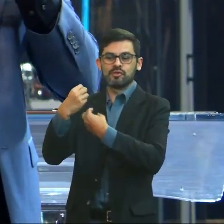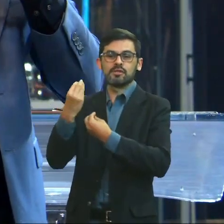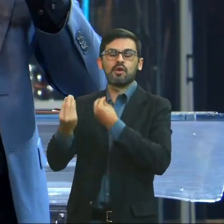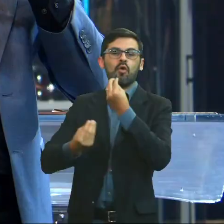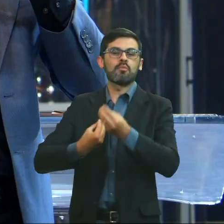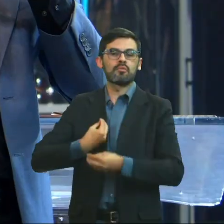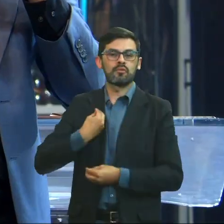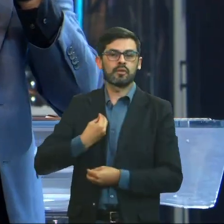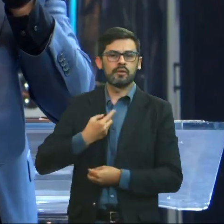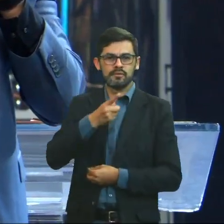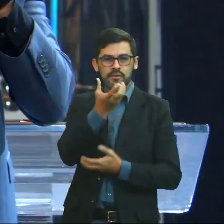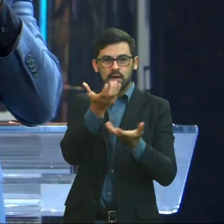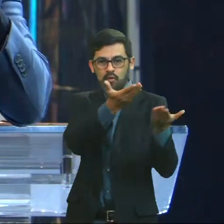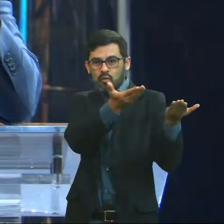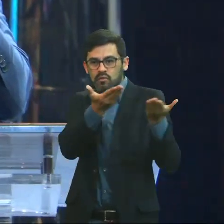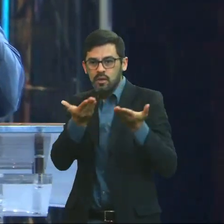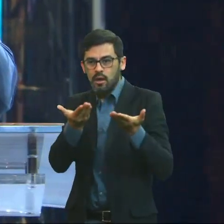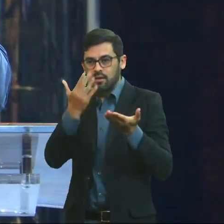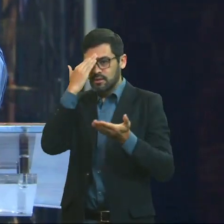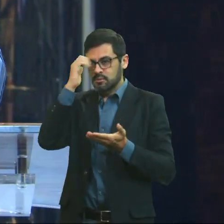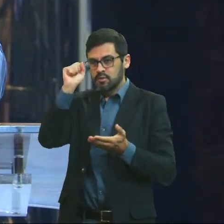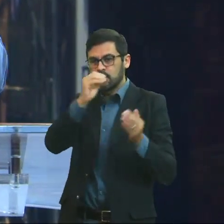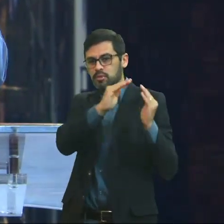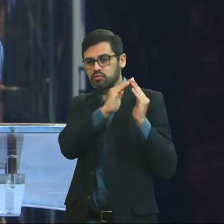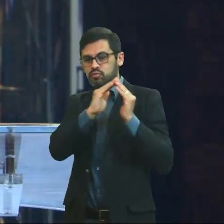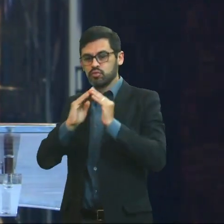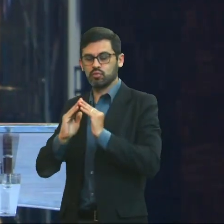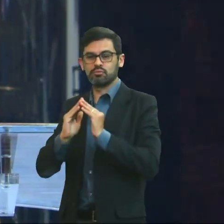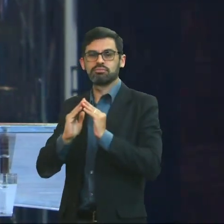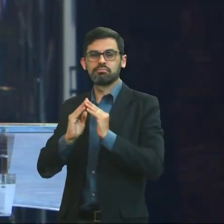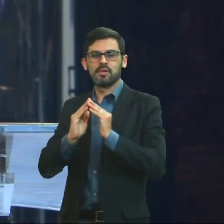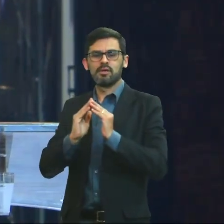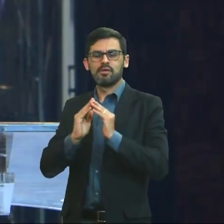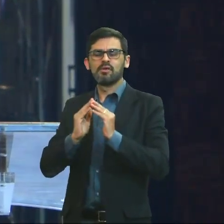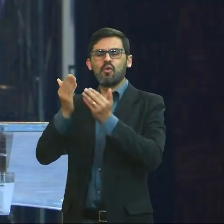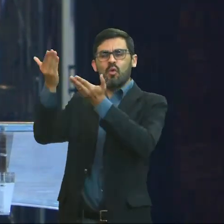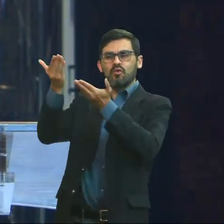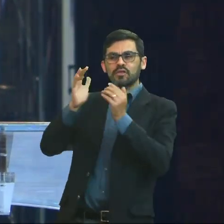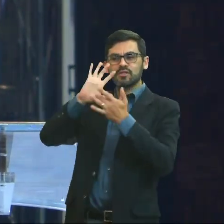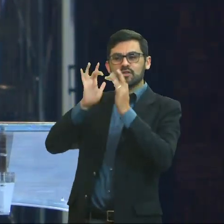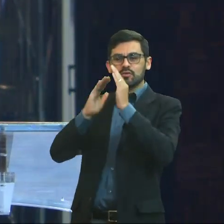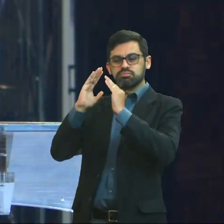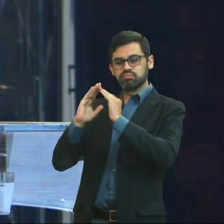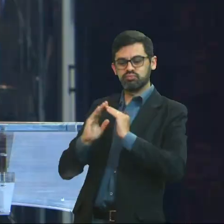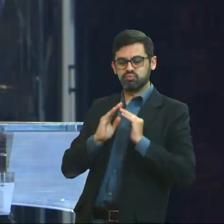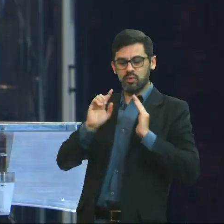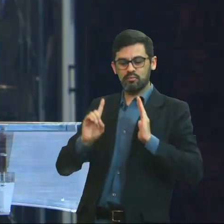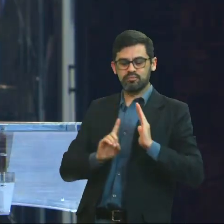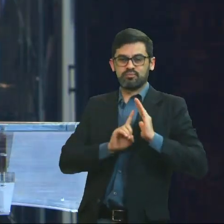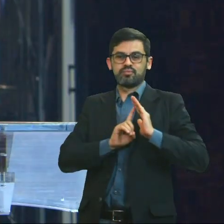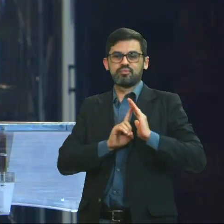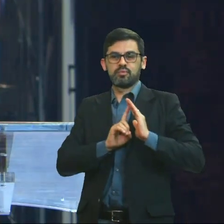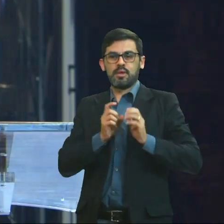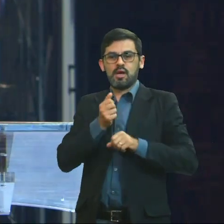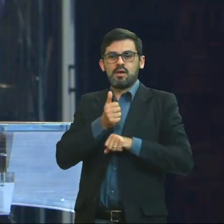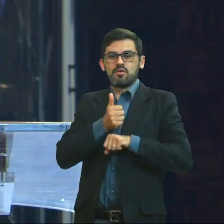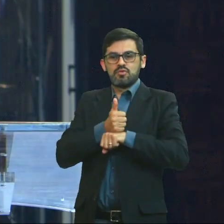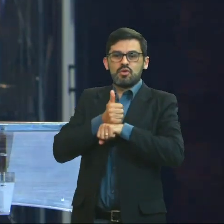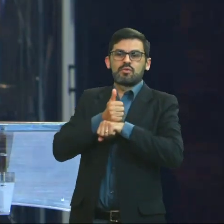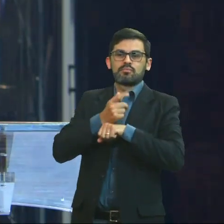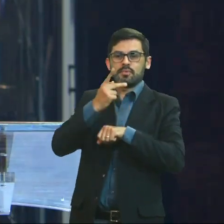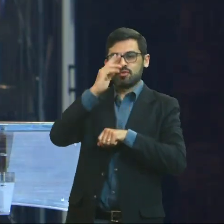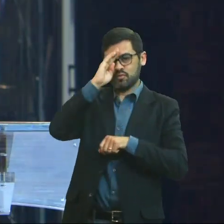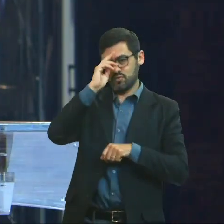convidar a sabedoria para entrar na casa? Convide Jesus para entrar na tua vida, para ser o Senhor da tua vida. Isso